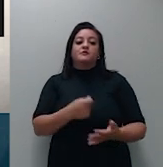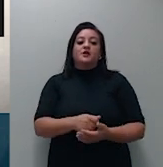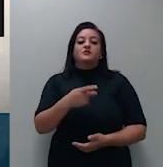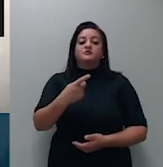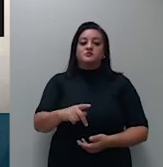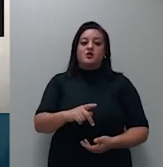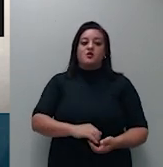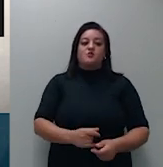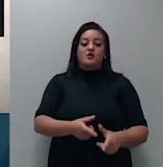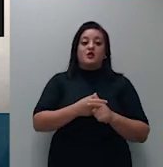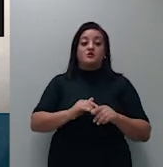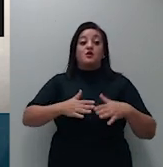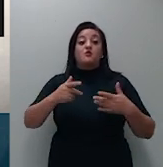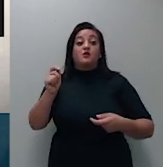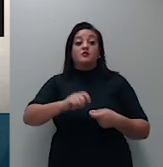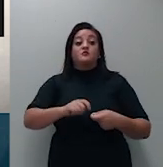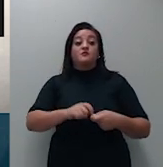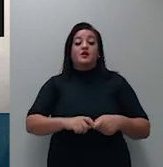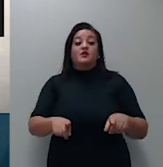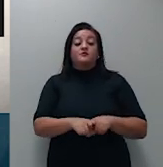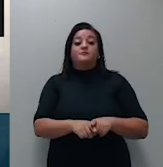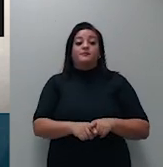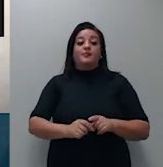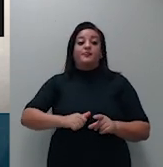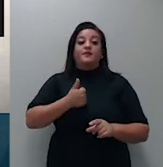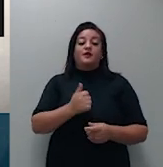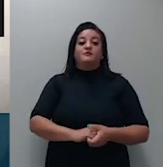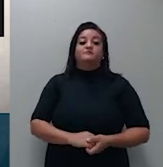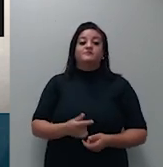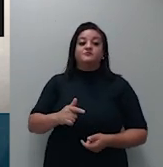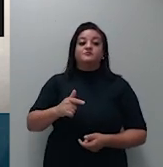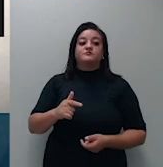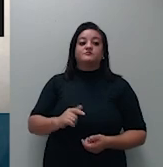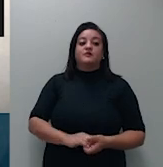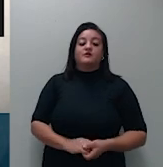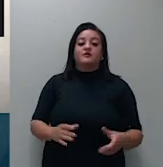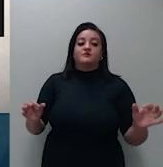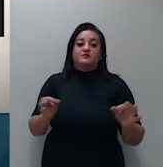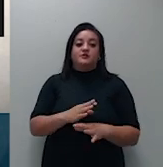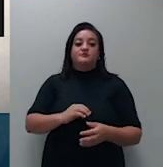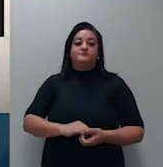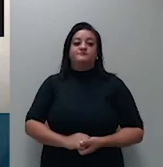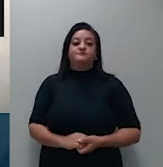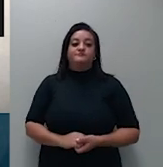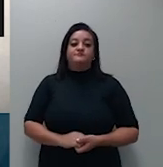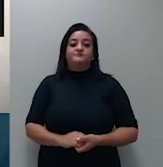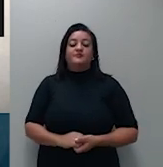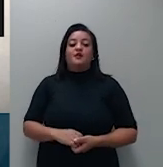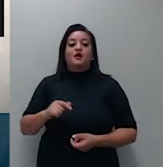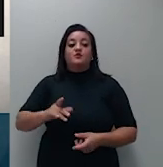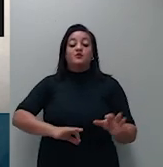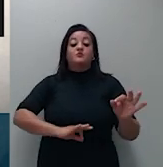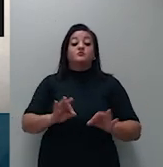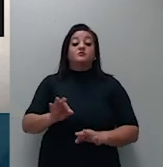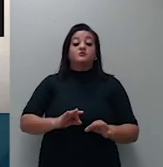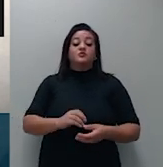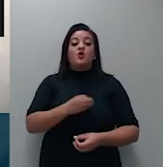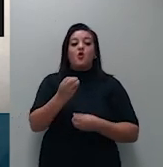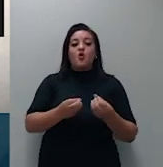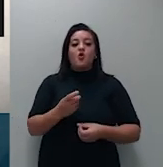podendo habilitar seu crédito enquanto feito recuperacional não estiver encerrado são as